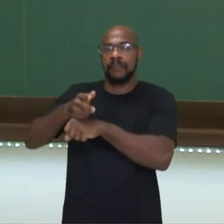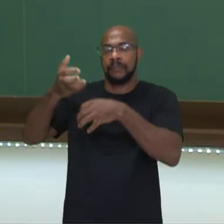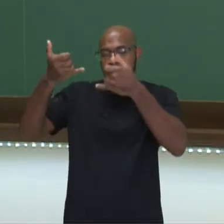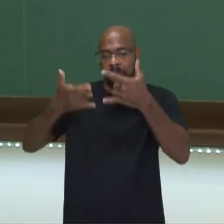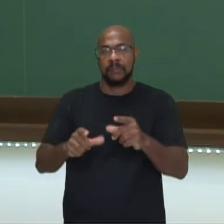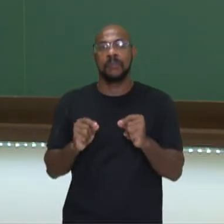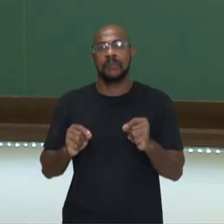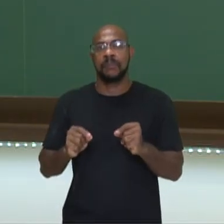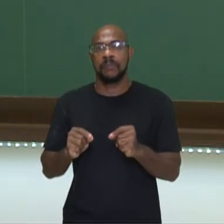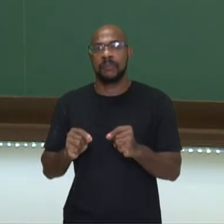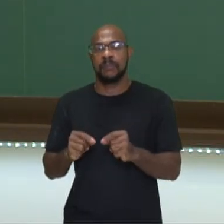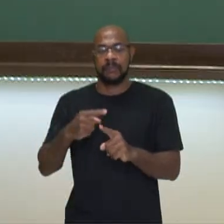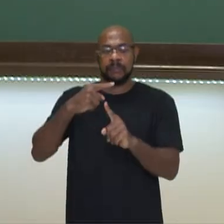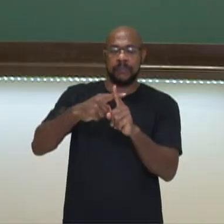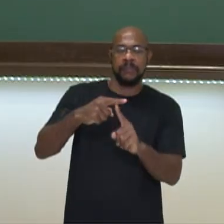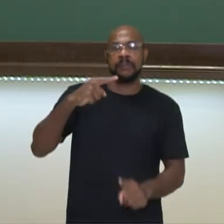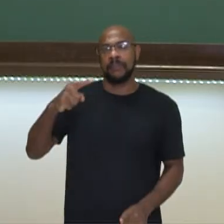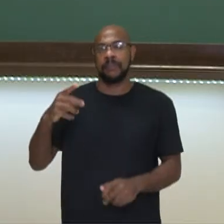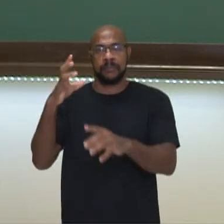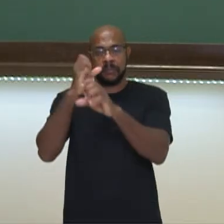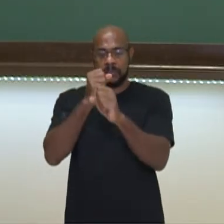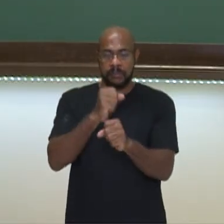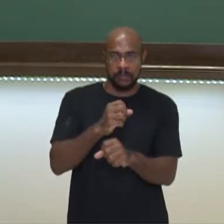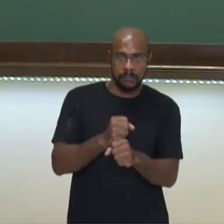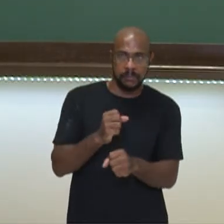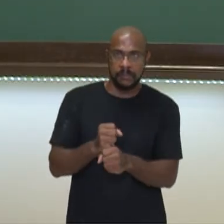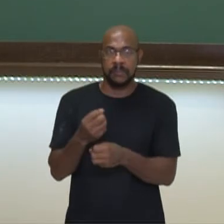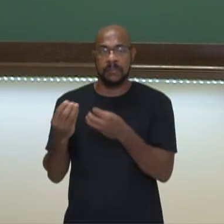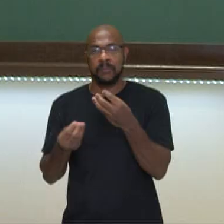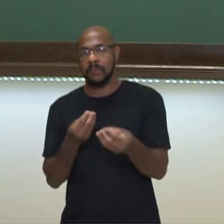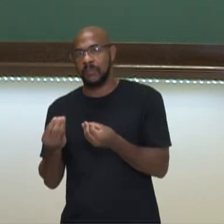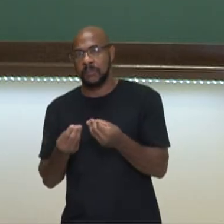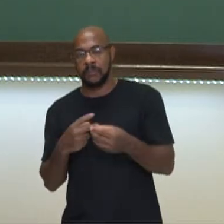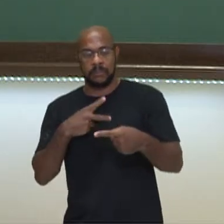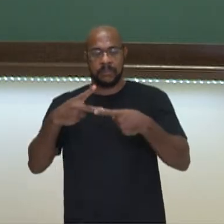falamos sobre adição e subtração de números racionais quando eles